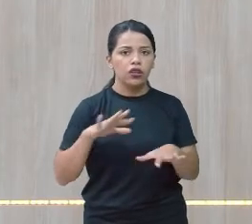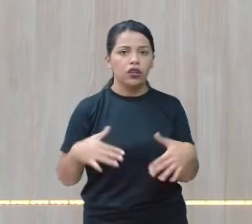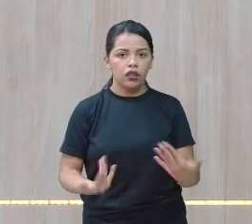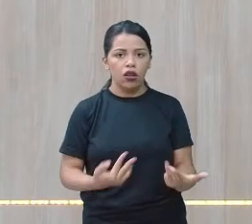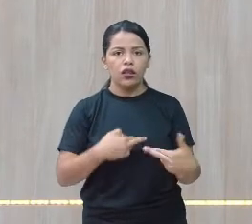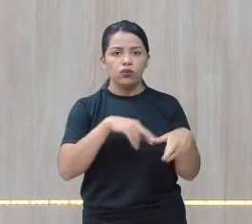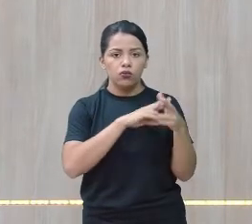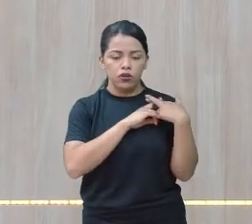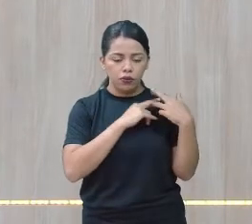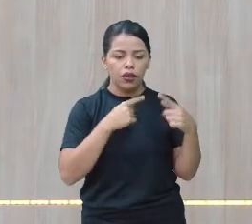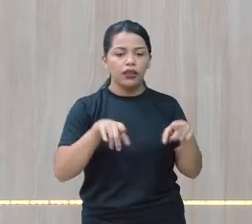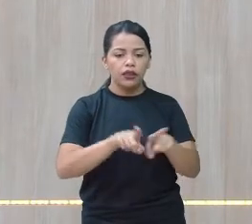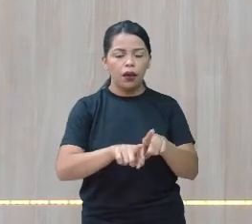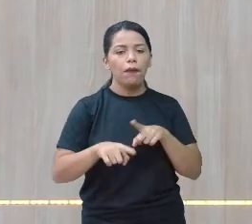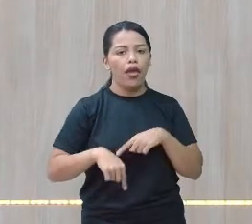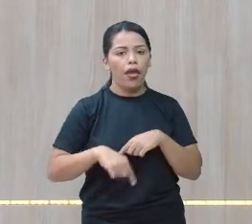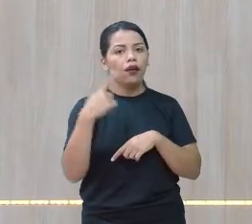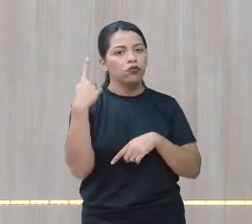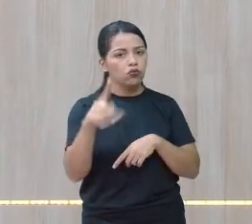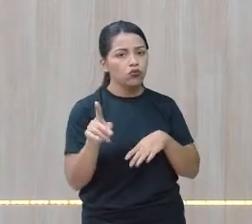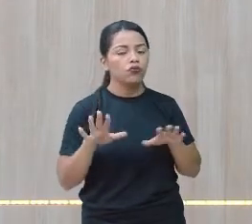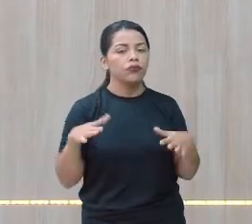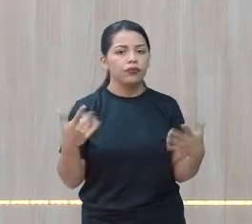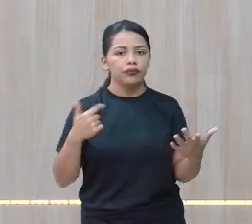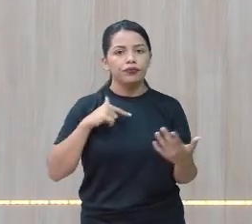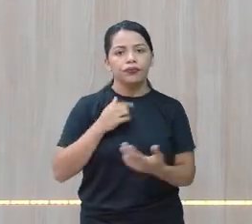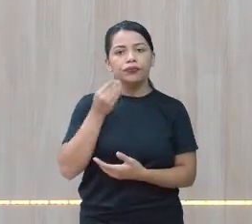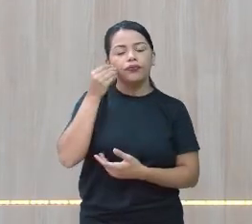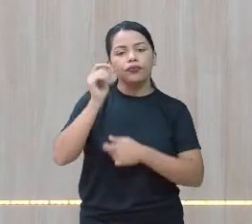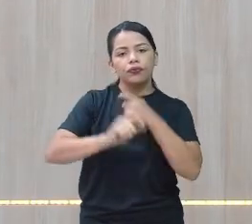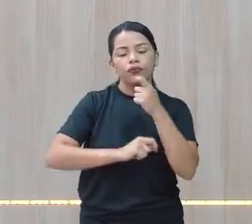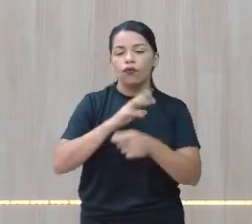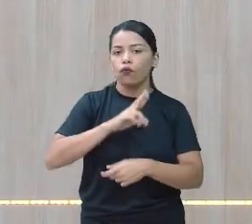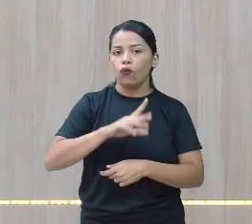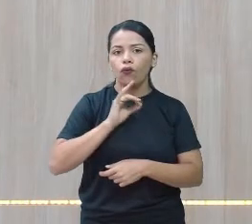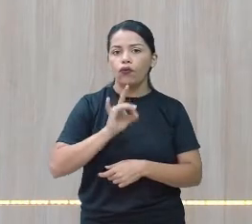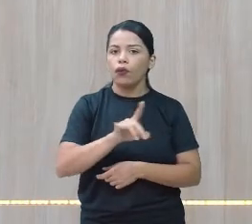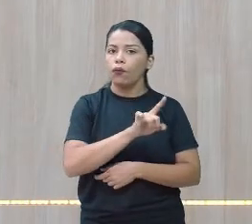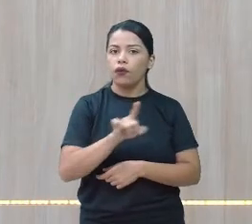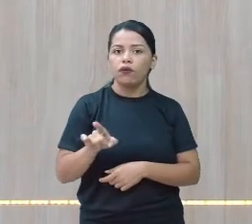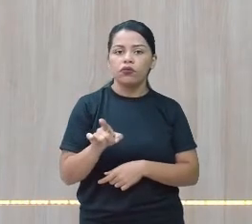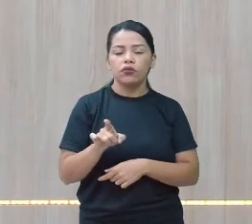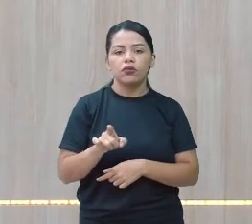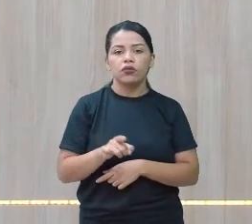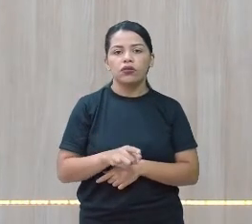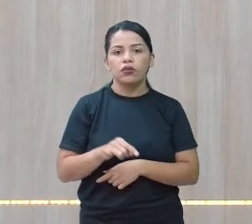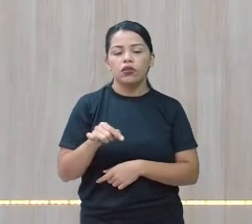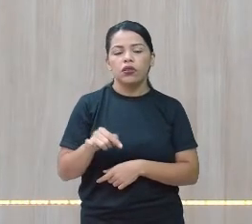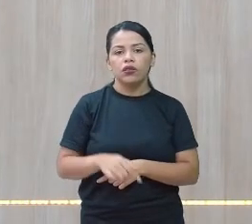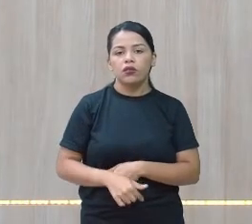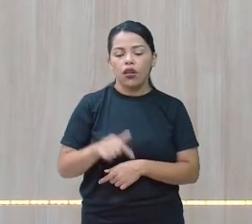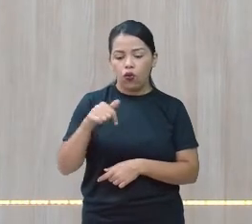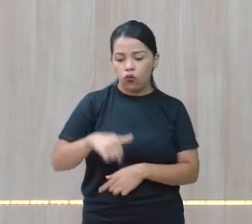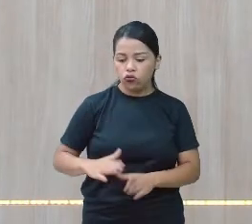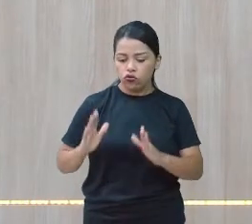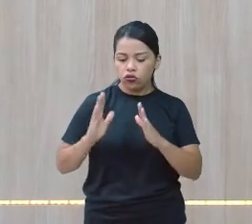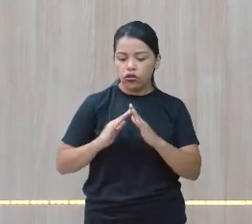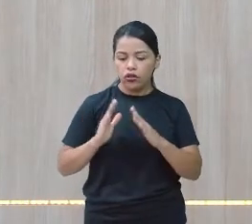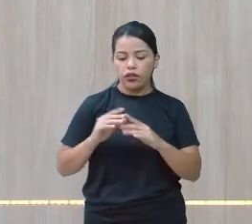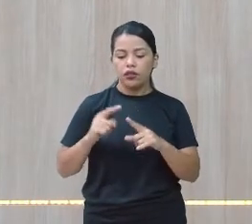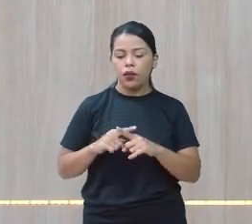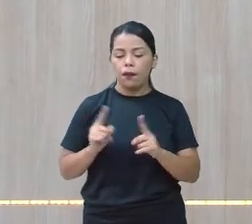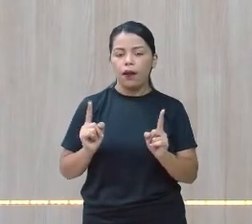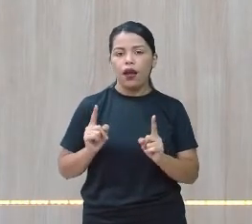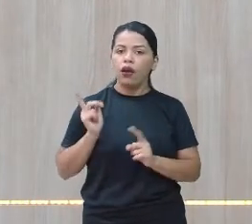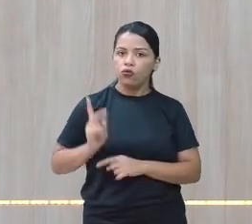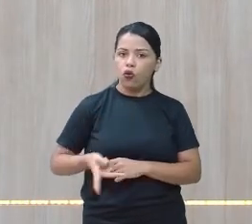também é de vocês. E nós estamos tentando aqui, não só para vocês que estão hoje em casa, mas está ficando gravado porque